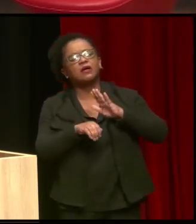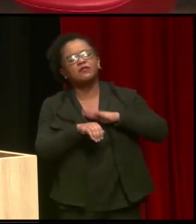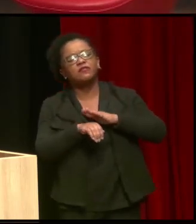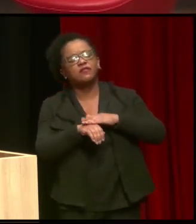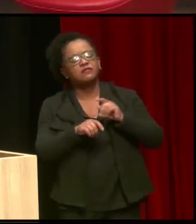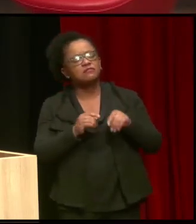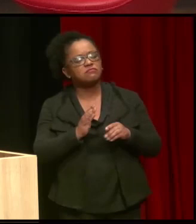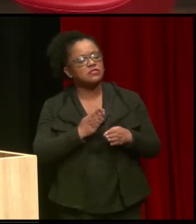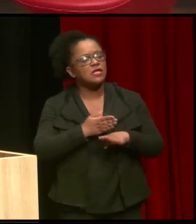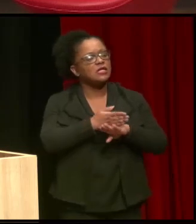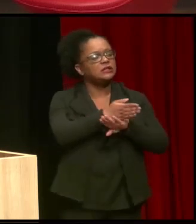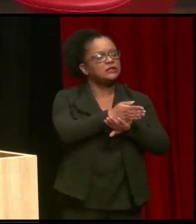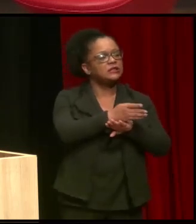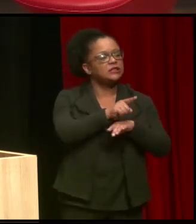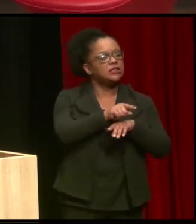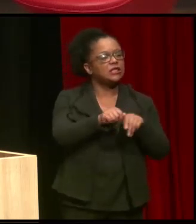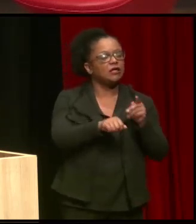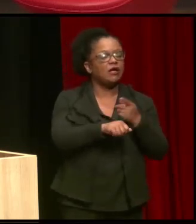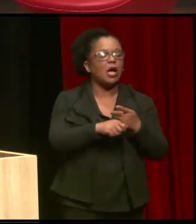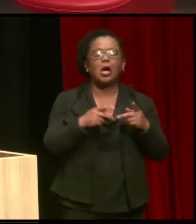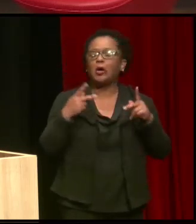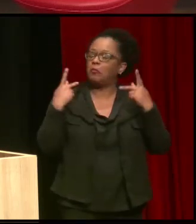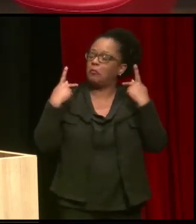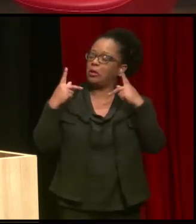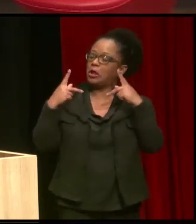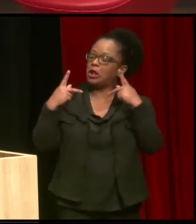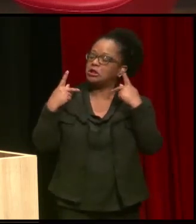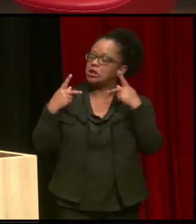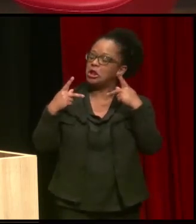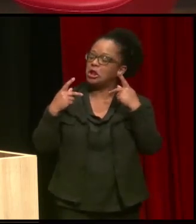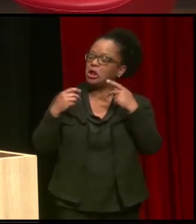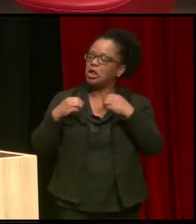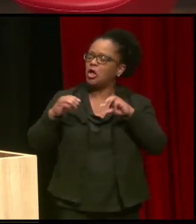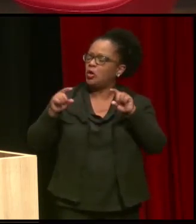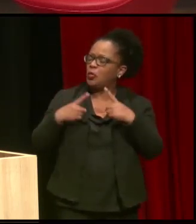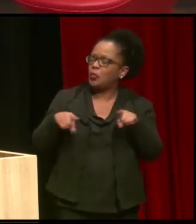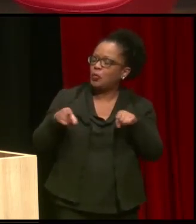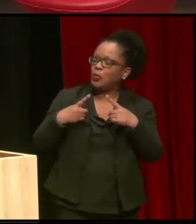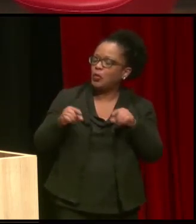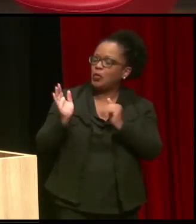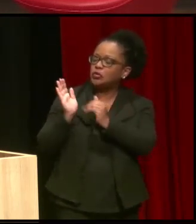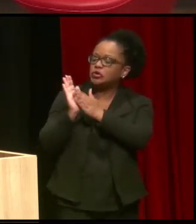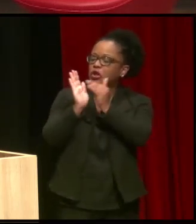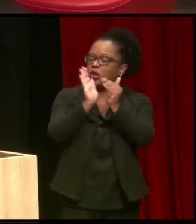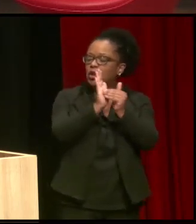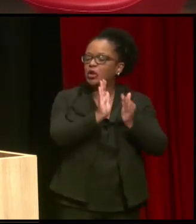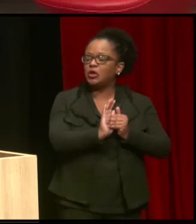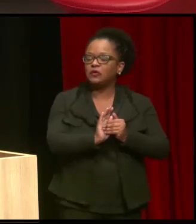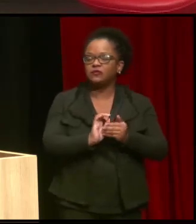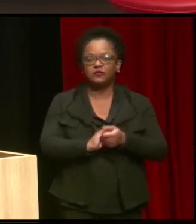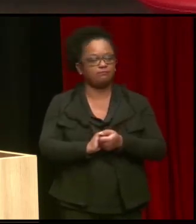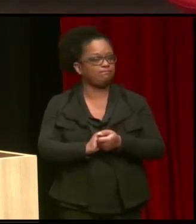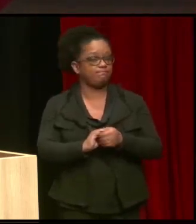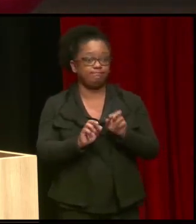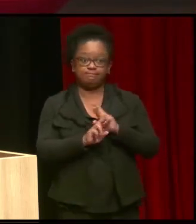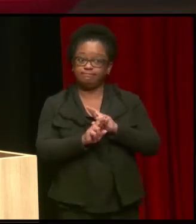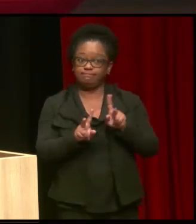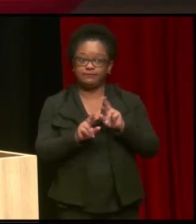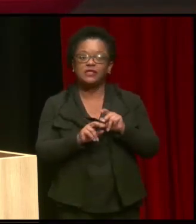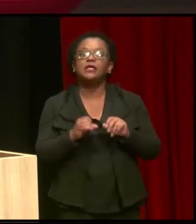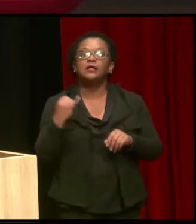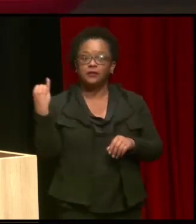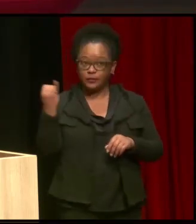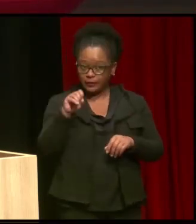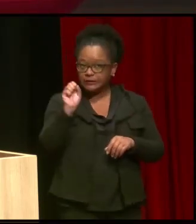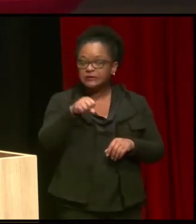Ah, eu vou ver se vai pregar a palavra de Deus. Ah, eu vou lá por causa do hino, das músicas. Falei, não, eu não vou lá. Tudo isso é importante para